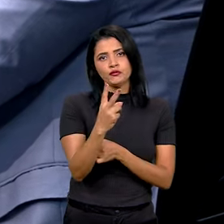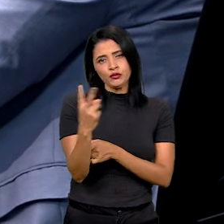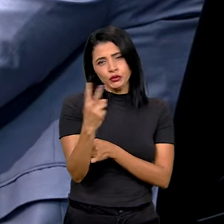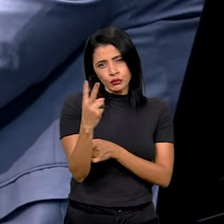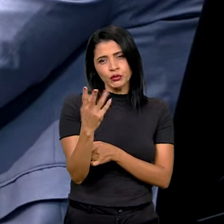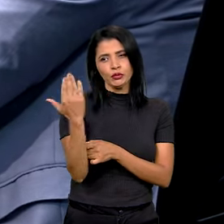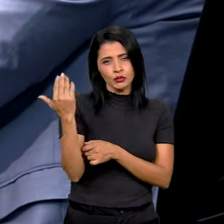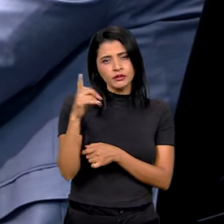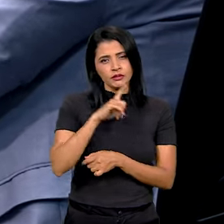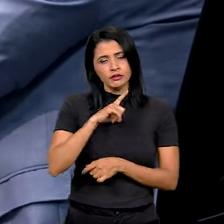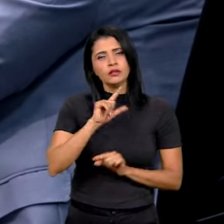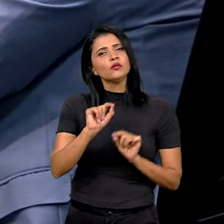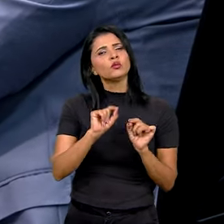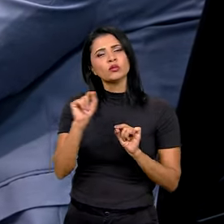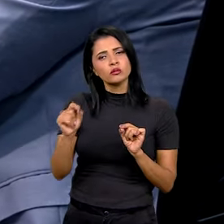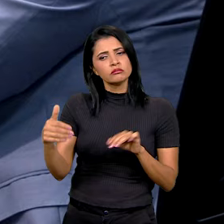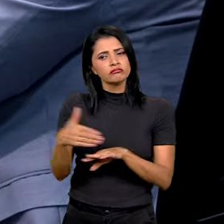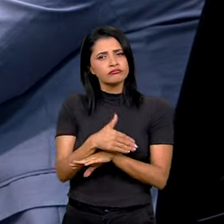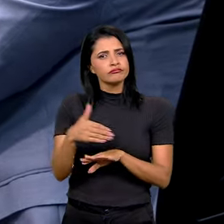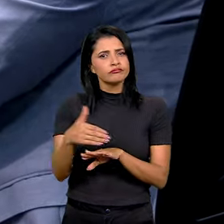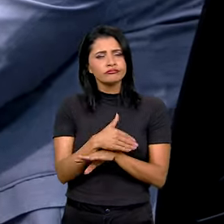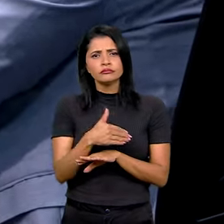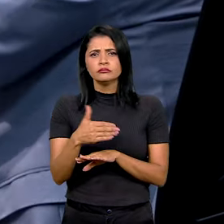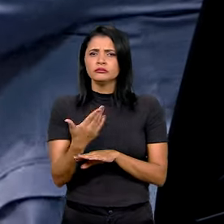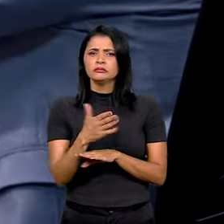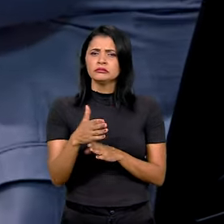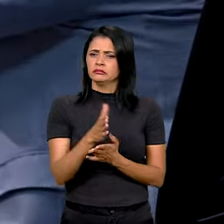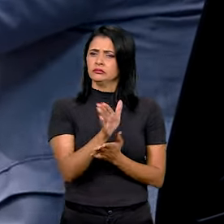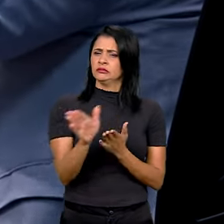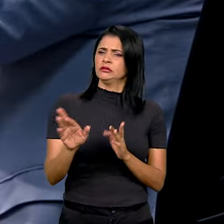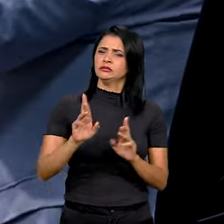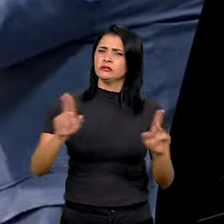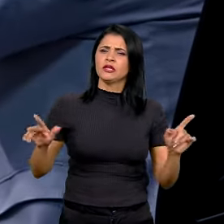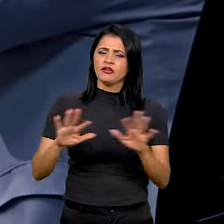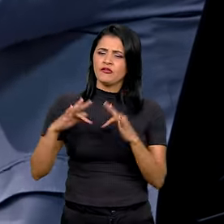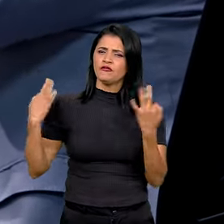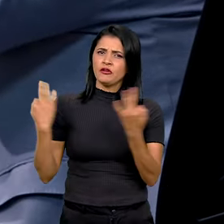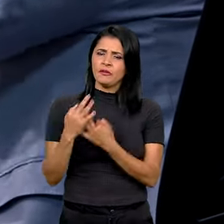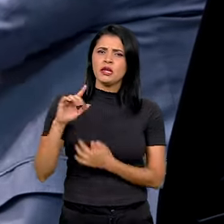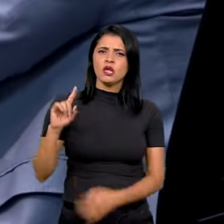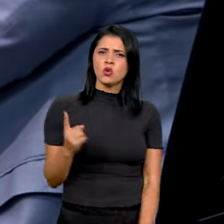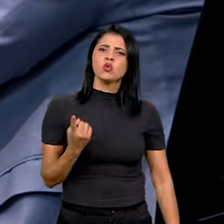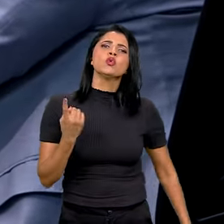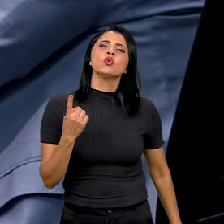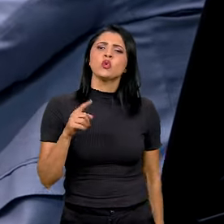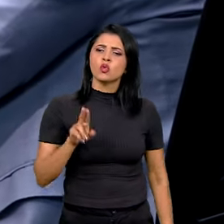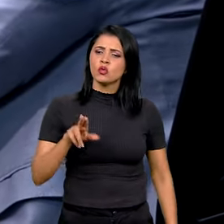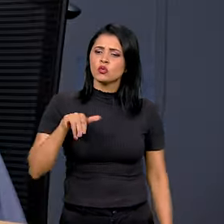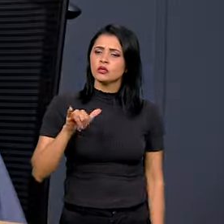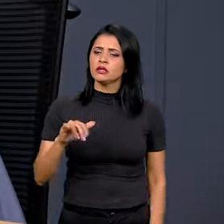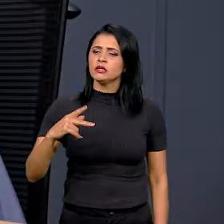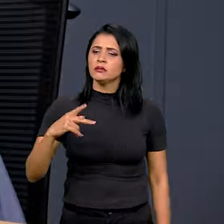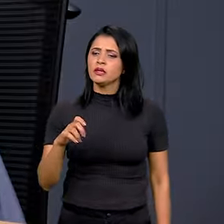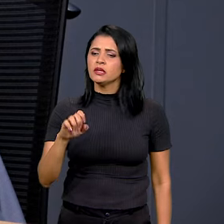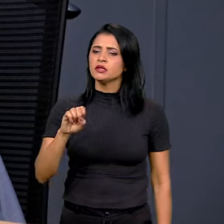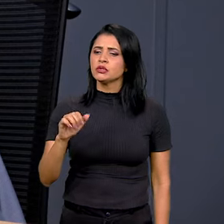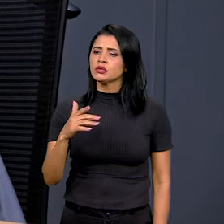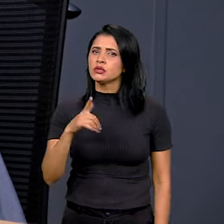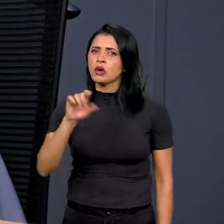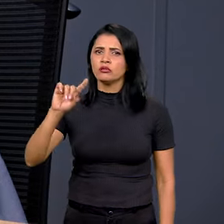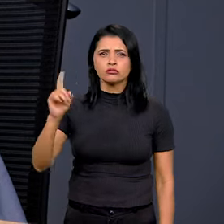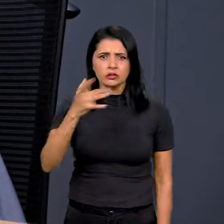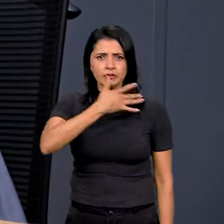2022 especificamente que foi uma entrada muito fora da curva de famílias unipessoais né a gente tinha ali a